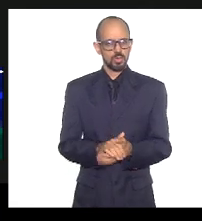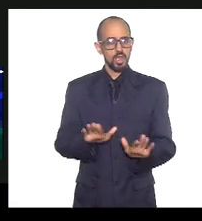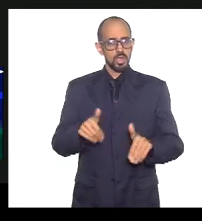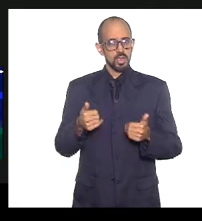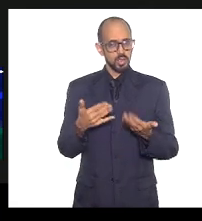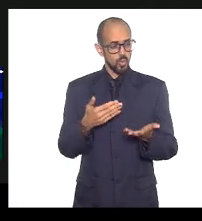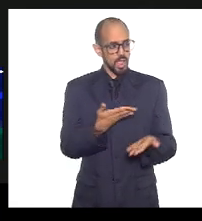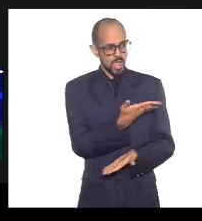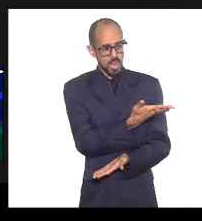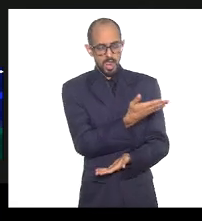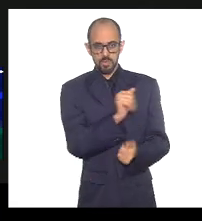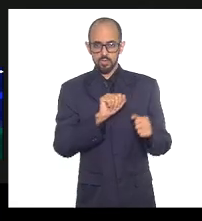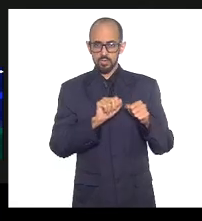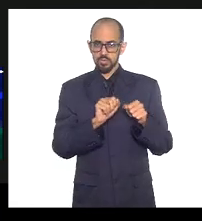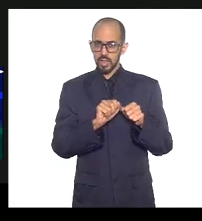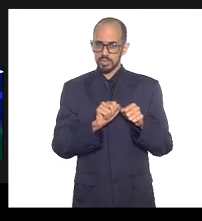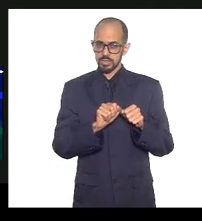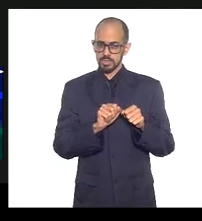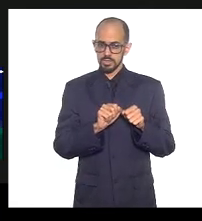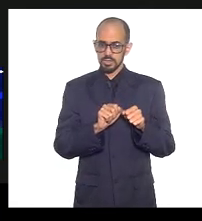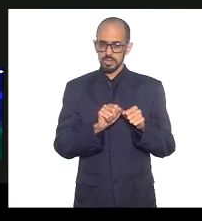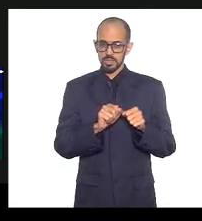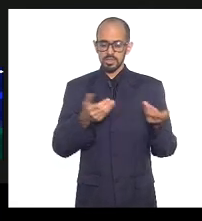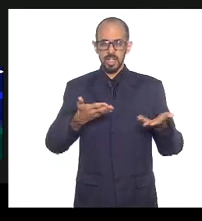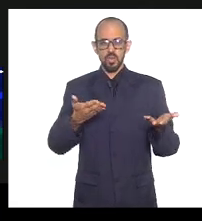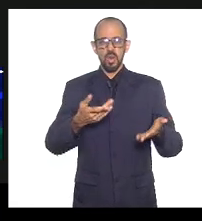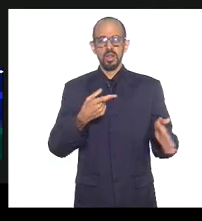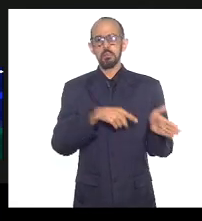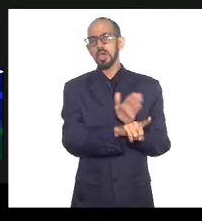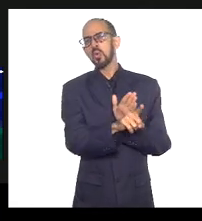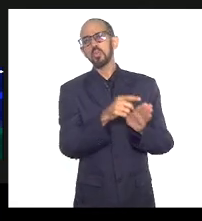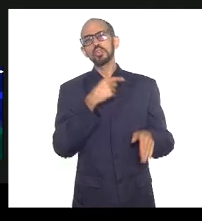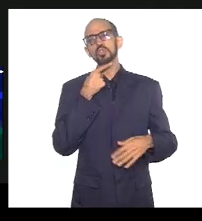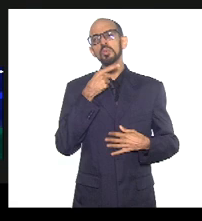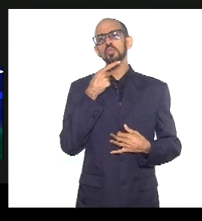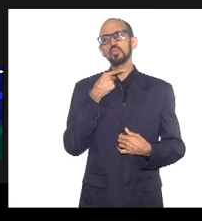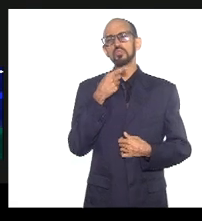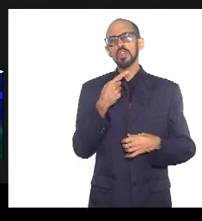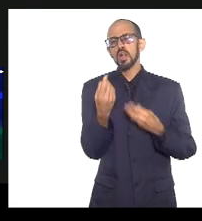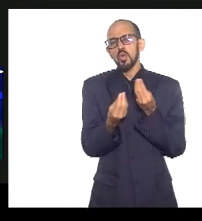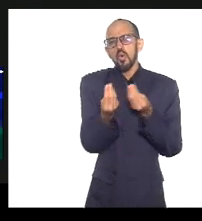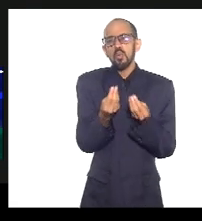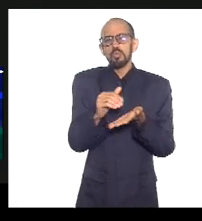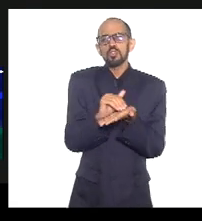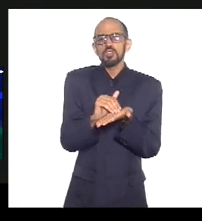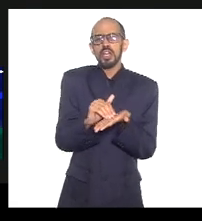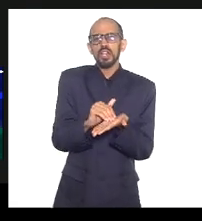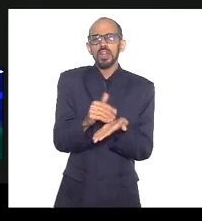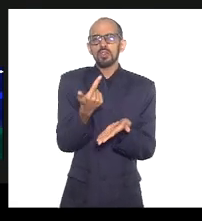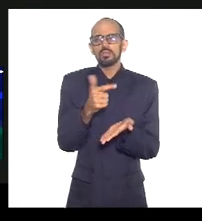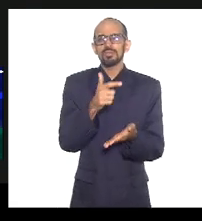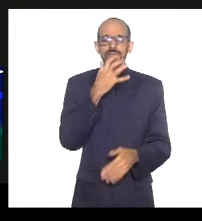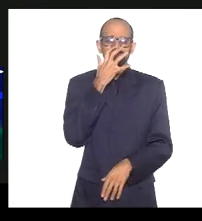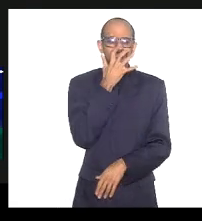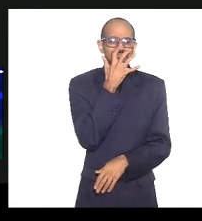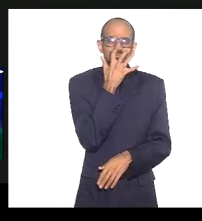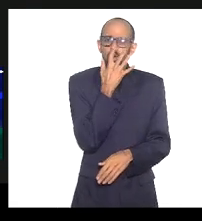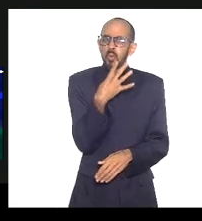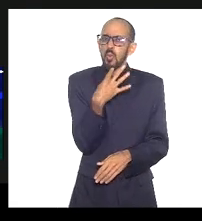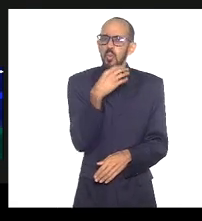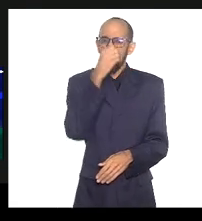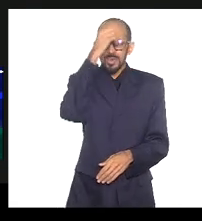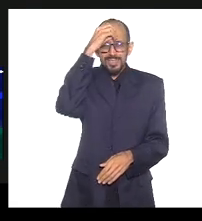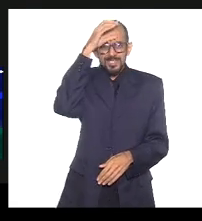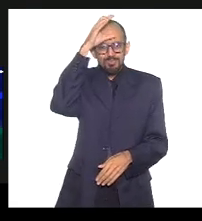faz isso de repente como é que um secretário que não tem a familiaridade com o assunto transporte